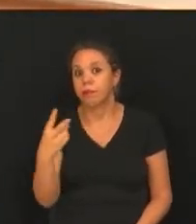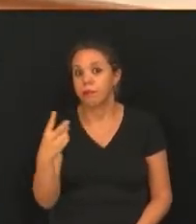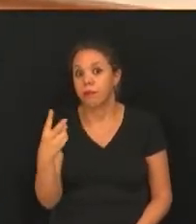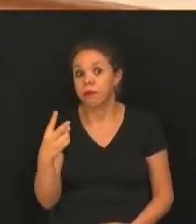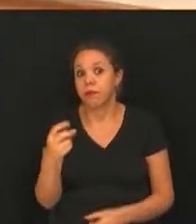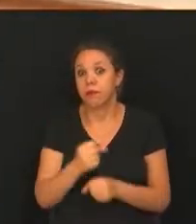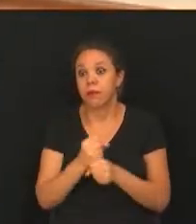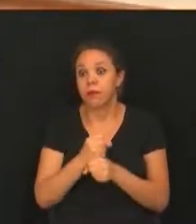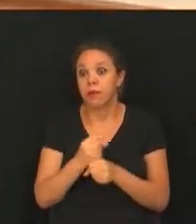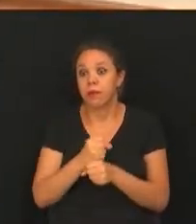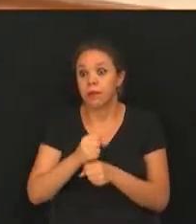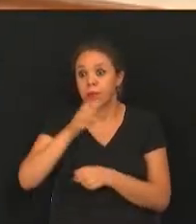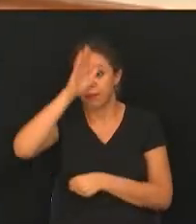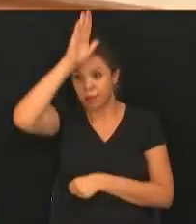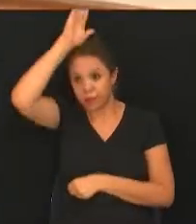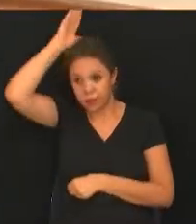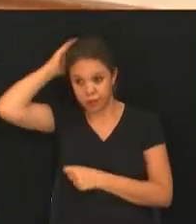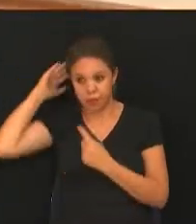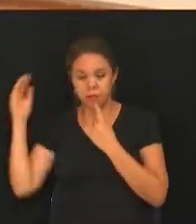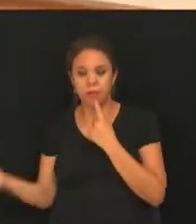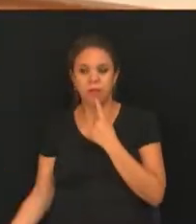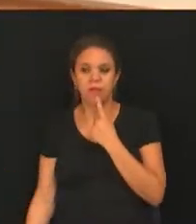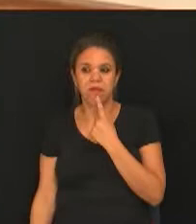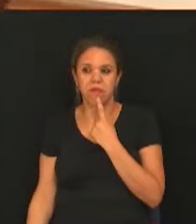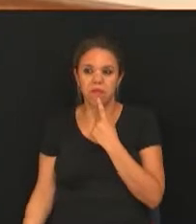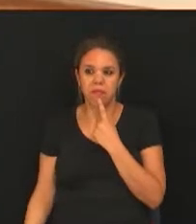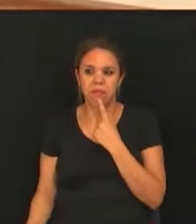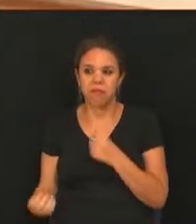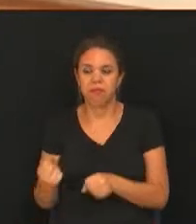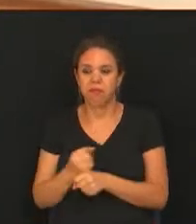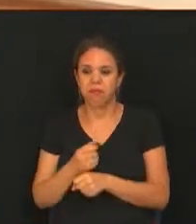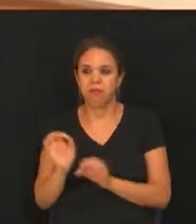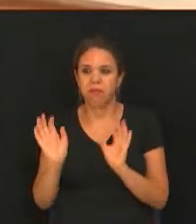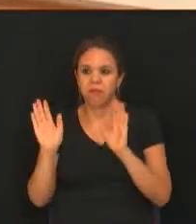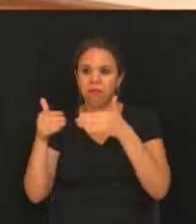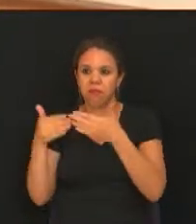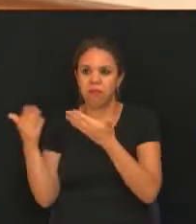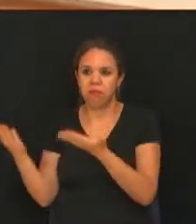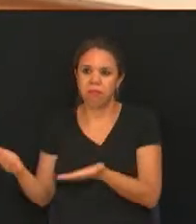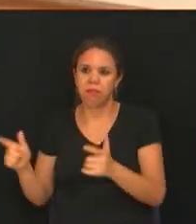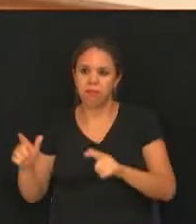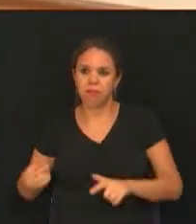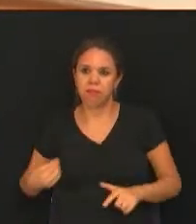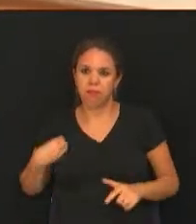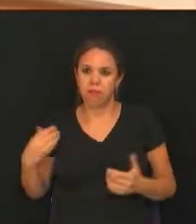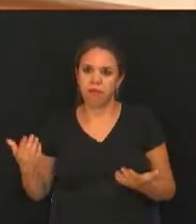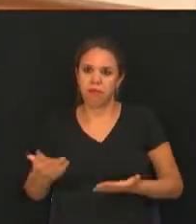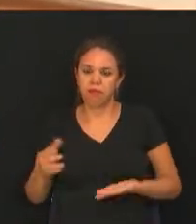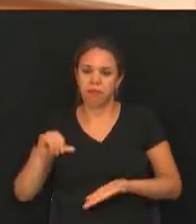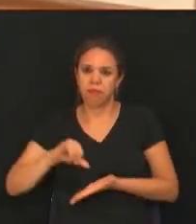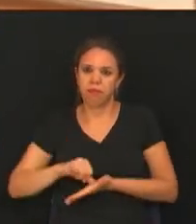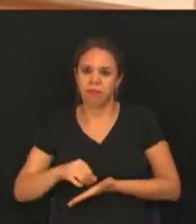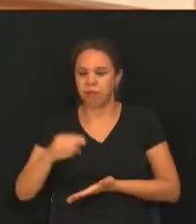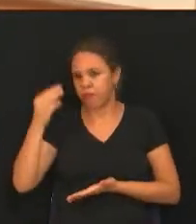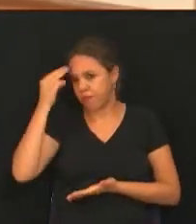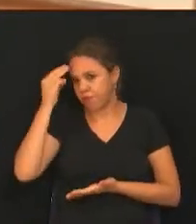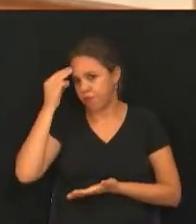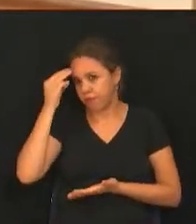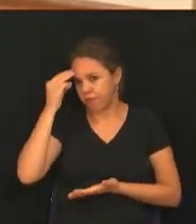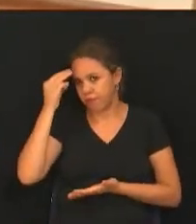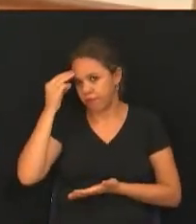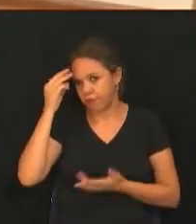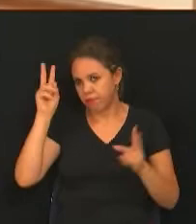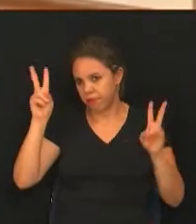Corpo de Bombeiros aqui de Campinas, muitos desses anos concentrados aqui onde nós estamos agora, um centro de memórias, e sobre